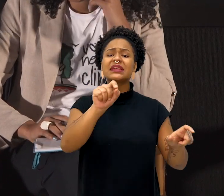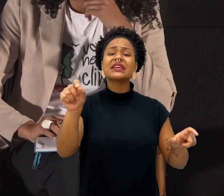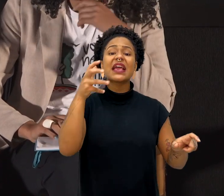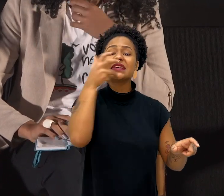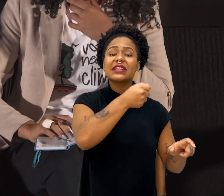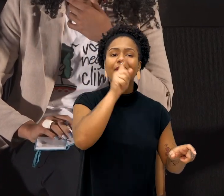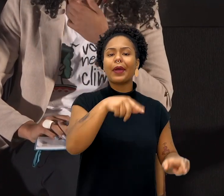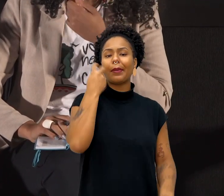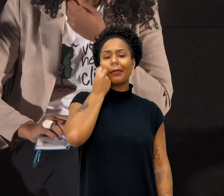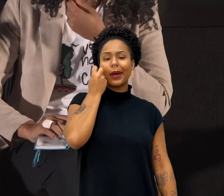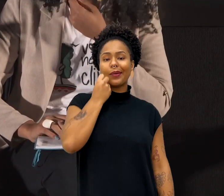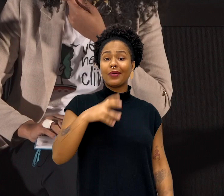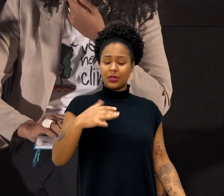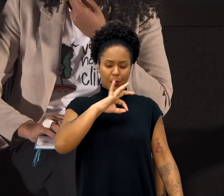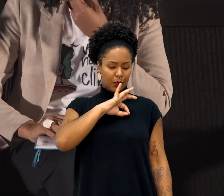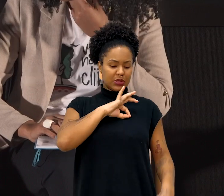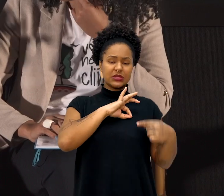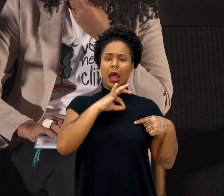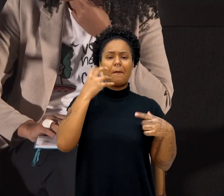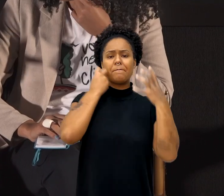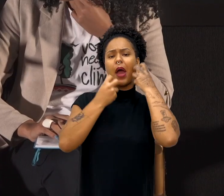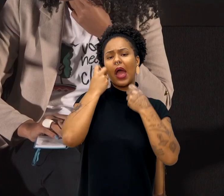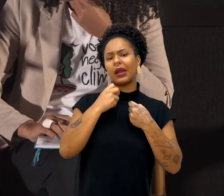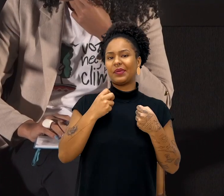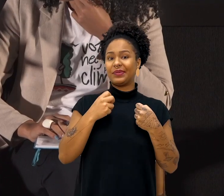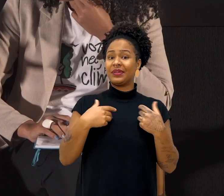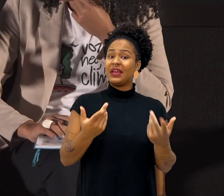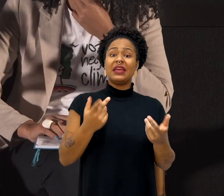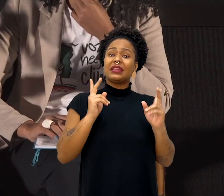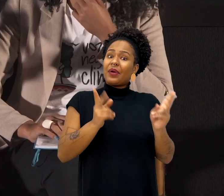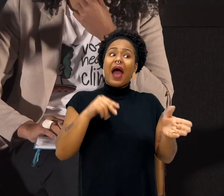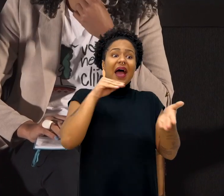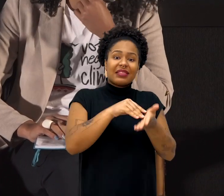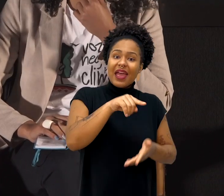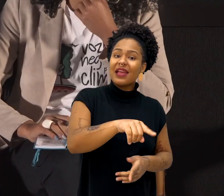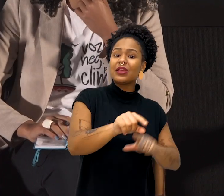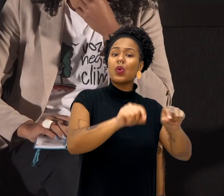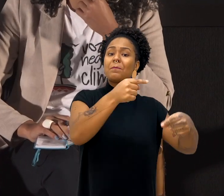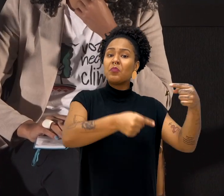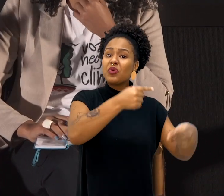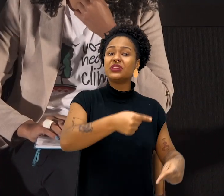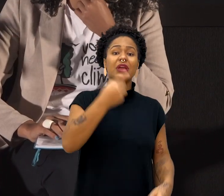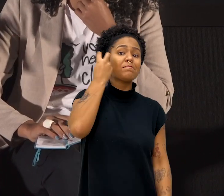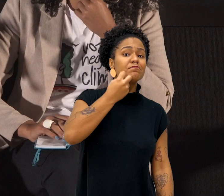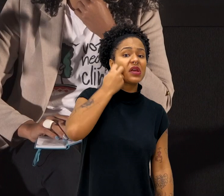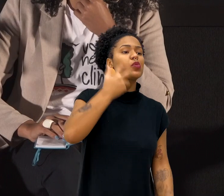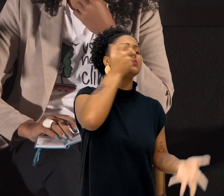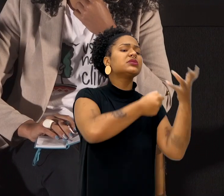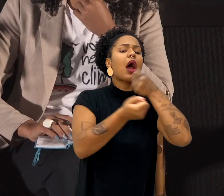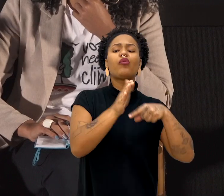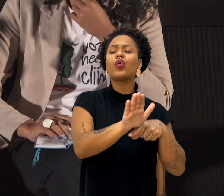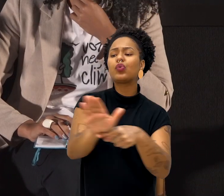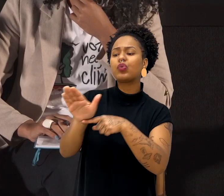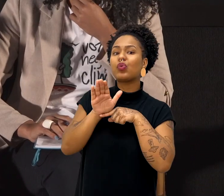muita angústia é ver que quem salva são sempre os brancos. Então, os policiais eram brancos. Então, até ali, a política